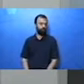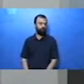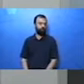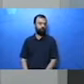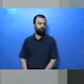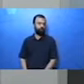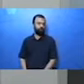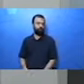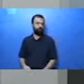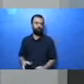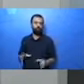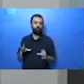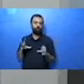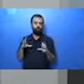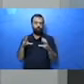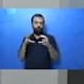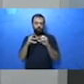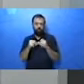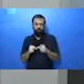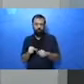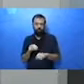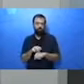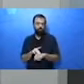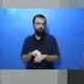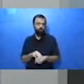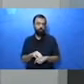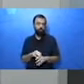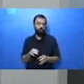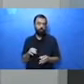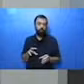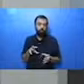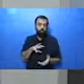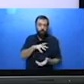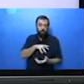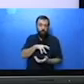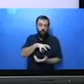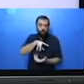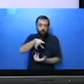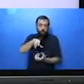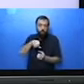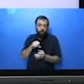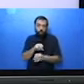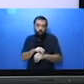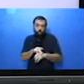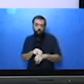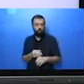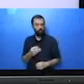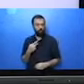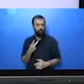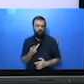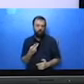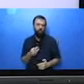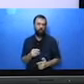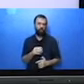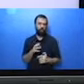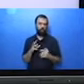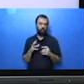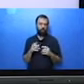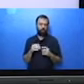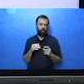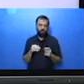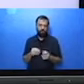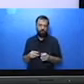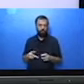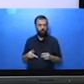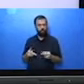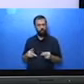A cura. Em tempos de pandemia, nós ficamos mais sensíveis, E a poesia começou a